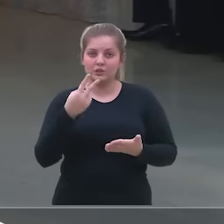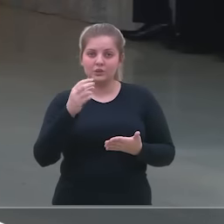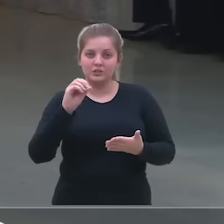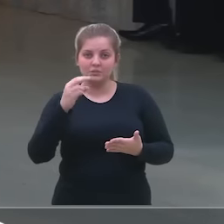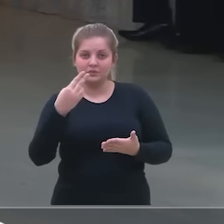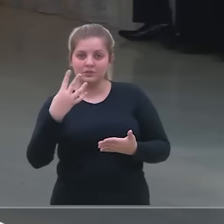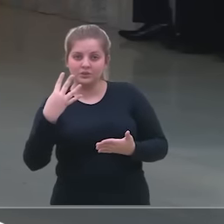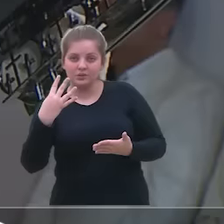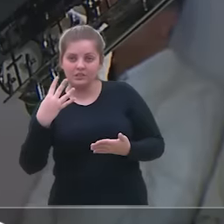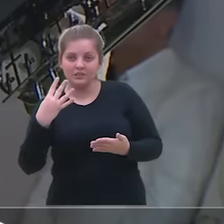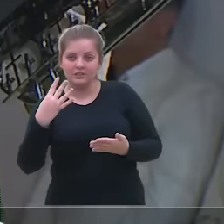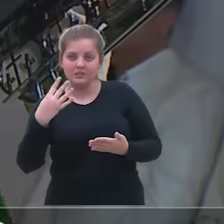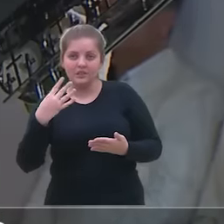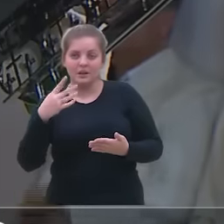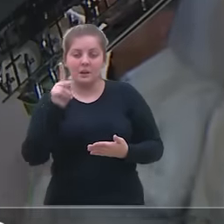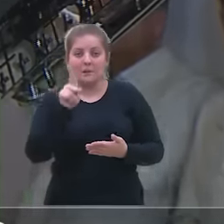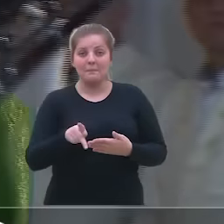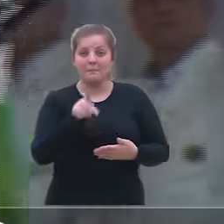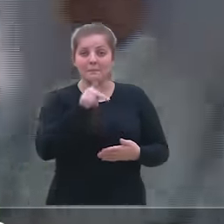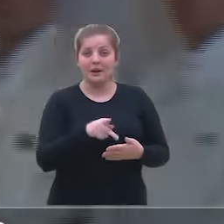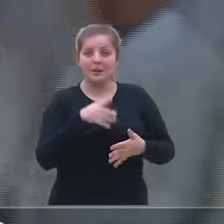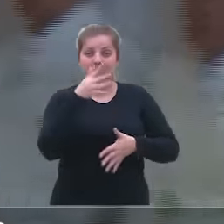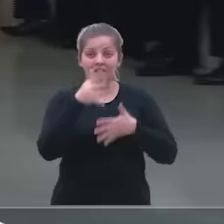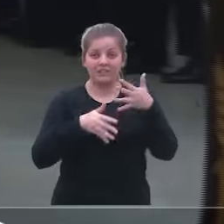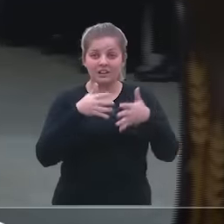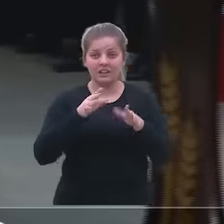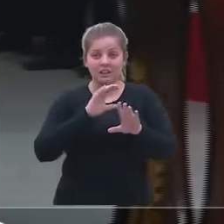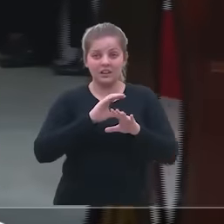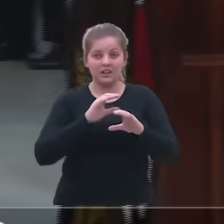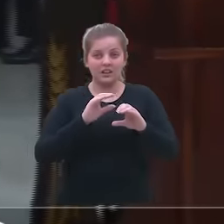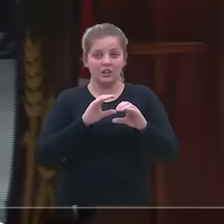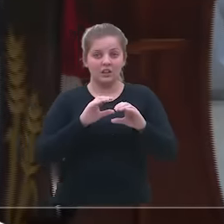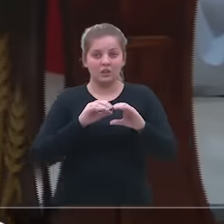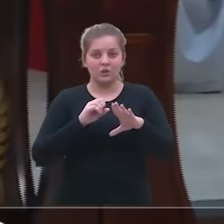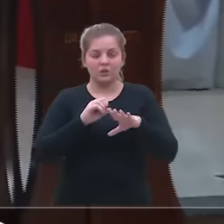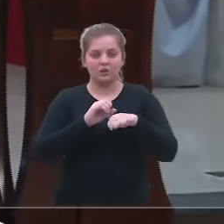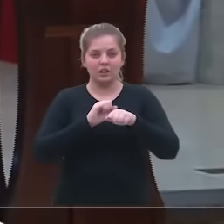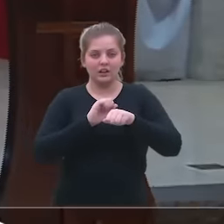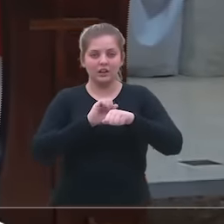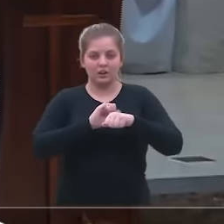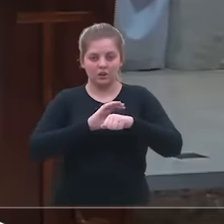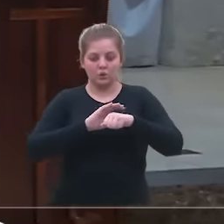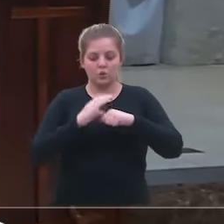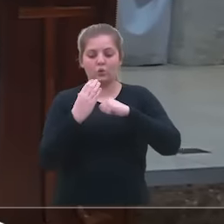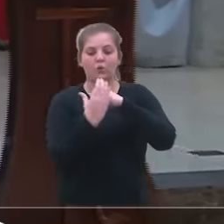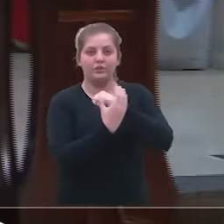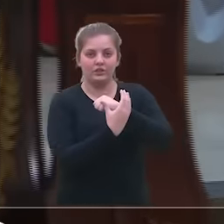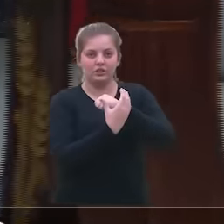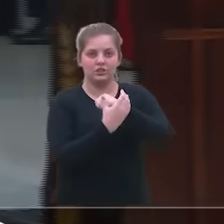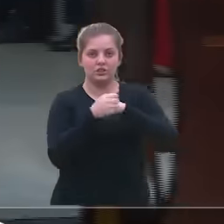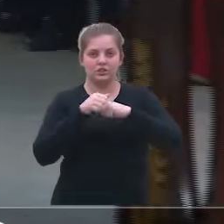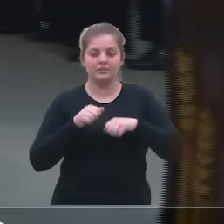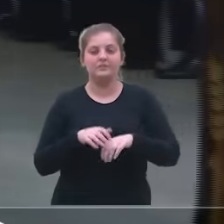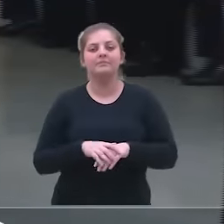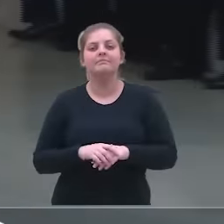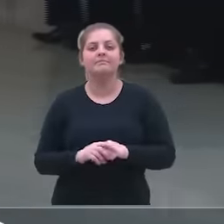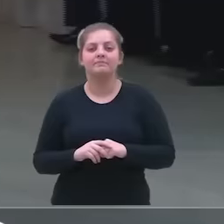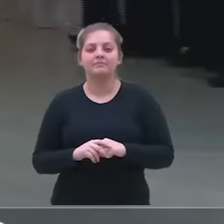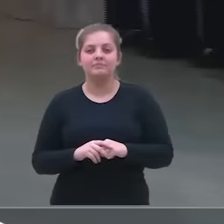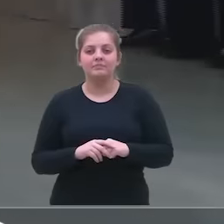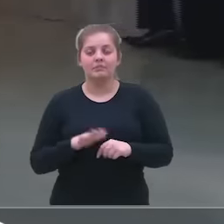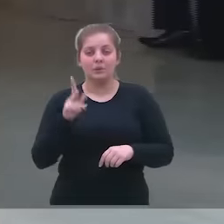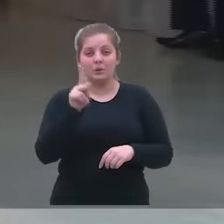2024 o Papa toca na na covid fala de tantas coisas quem quiser na íntegra procura a mensagem do Santo Padre o